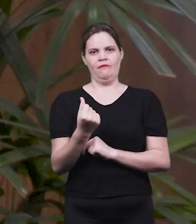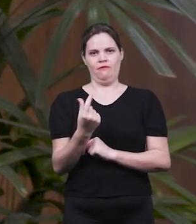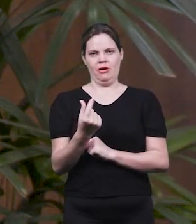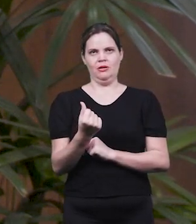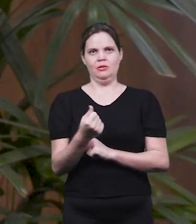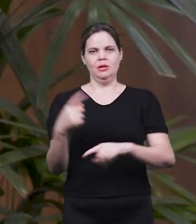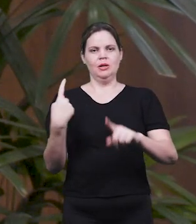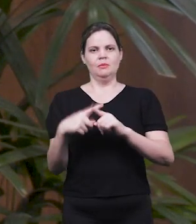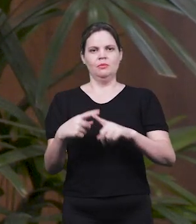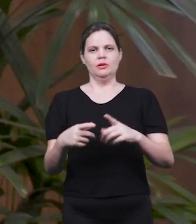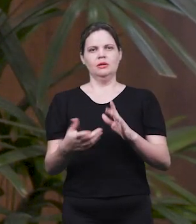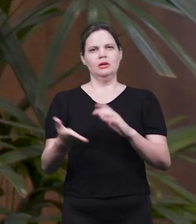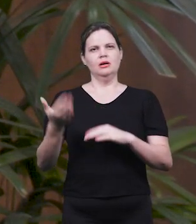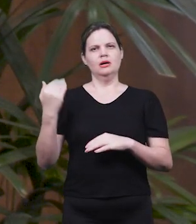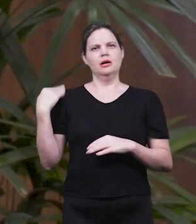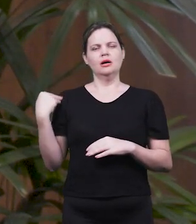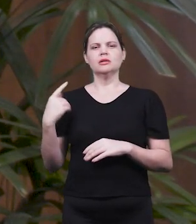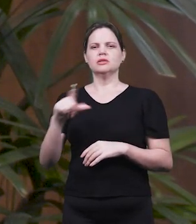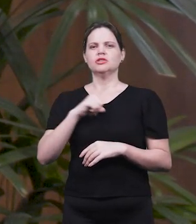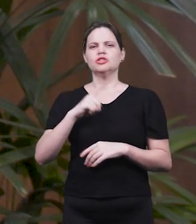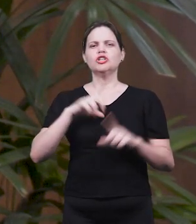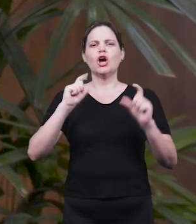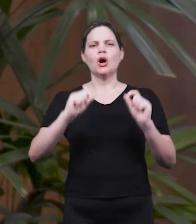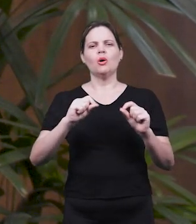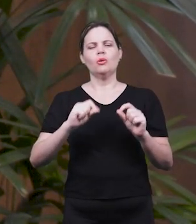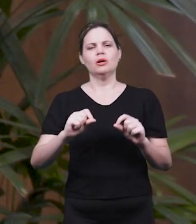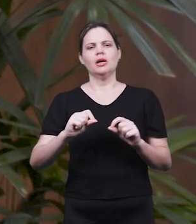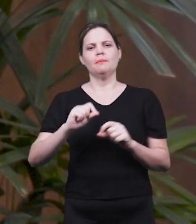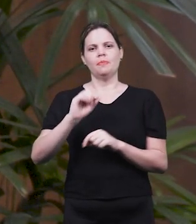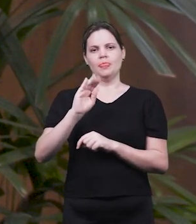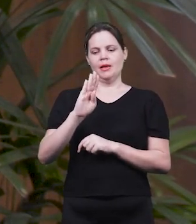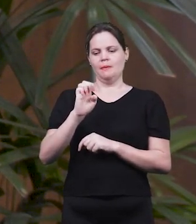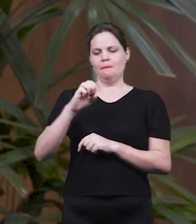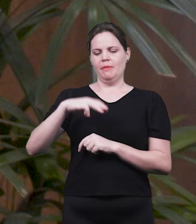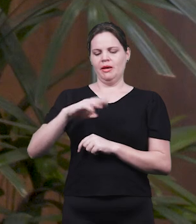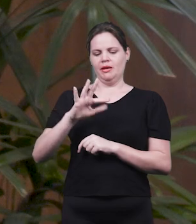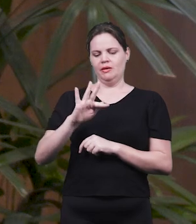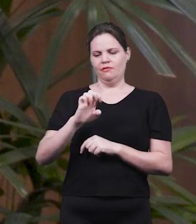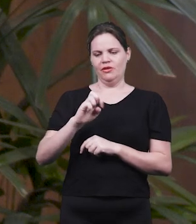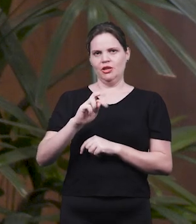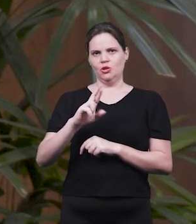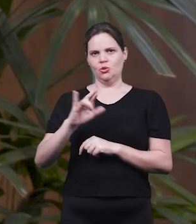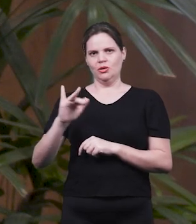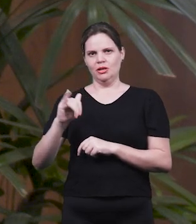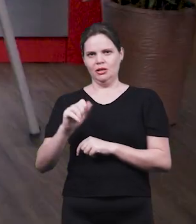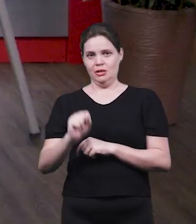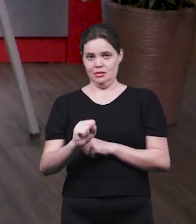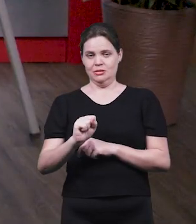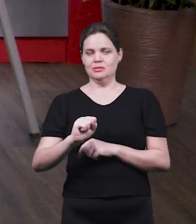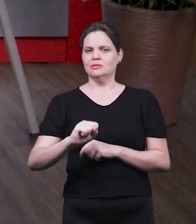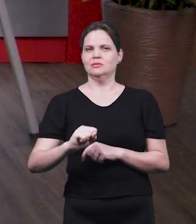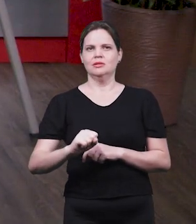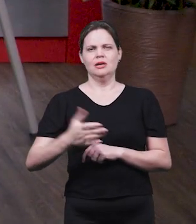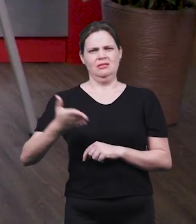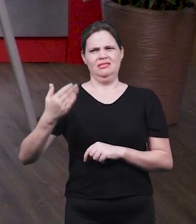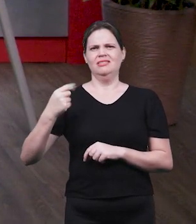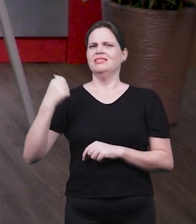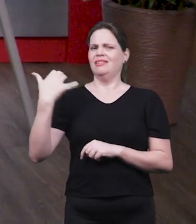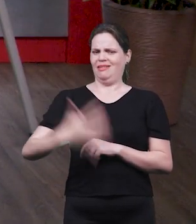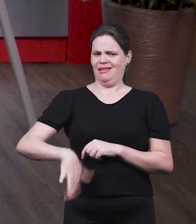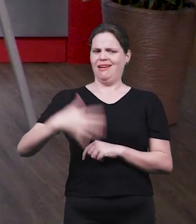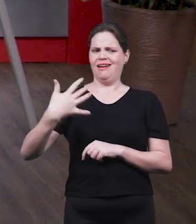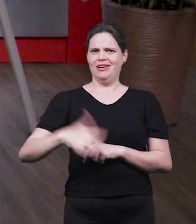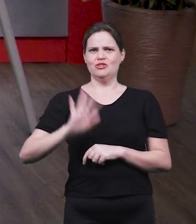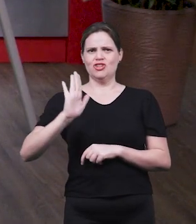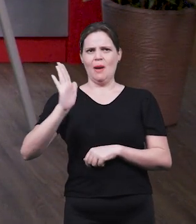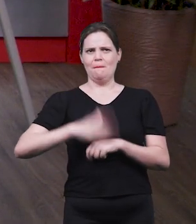anteriormente se considerava as benfeitorias e hoje estão apenas o valor daquele terreno, da terra nua. Já foi bem maior do que